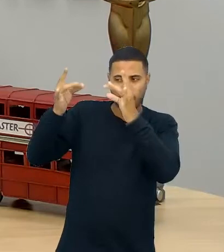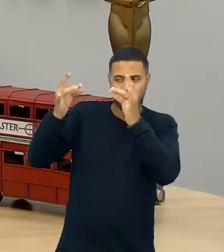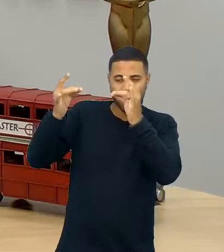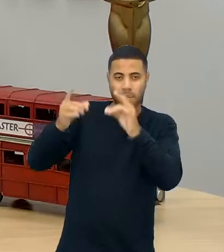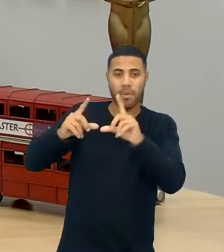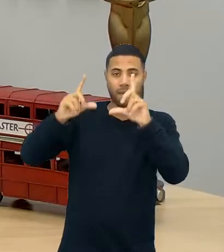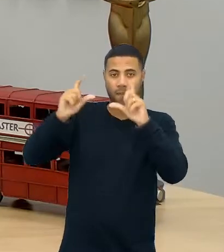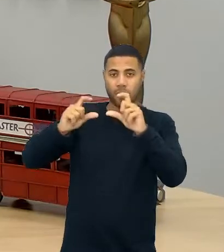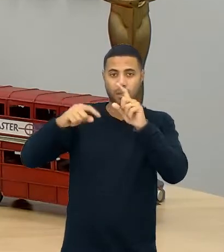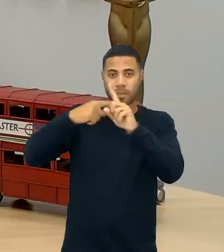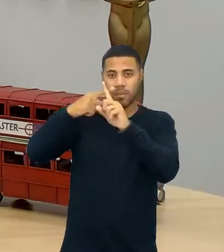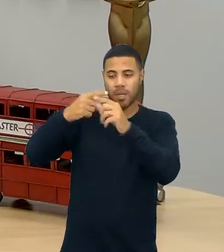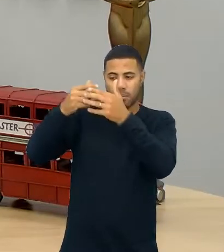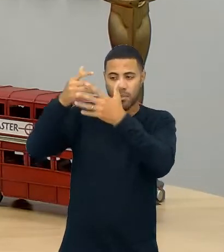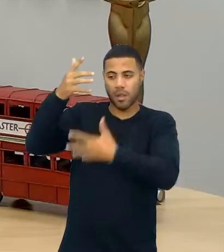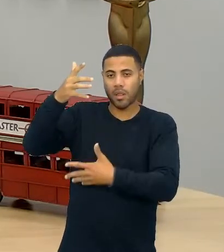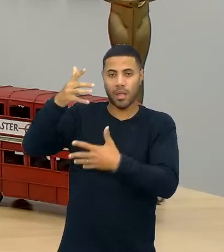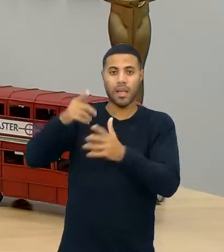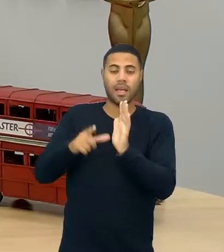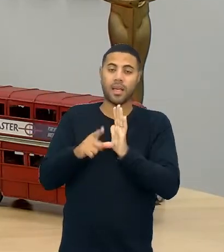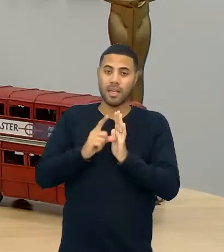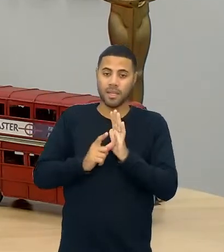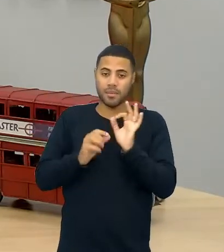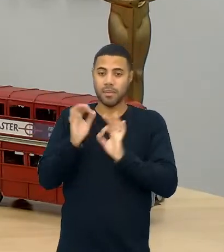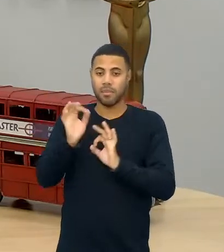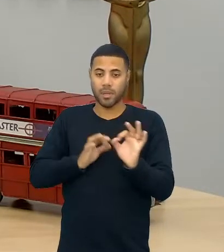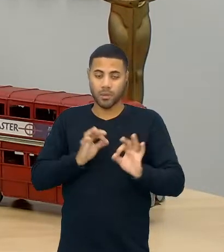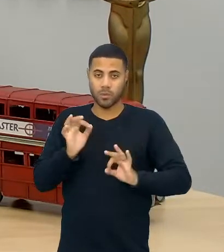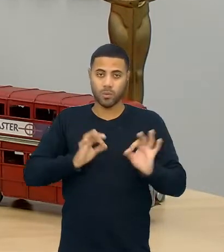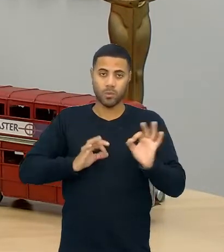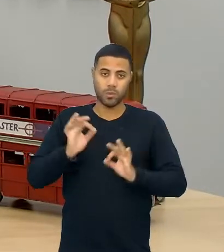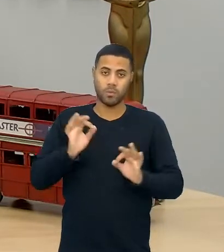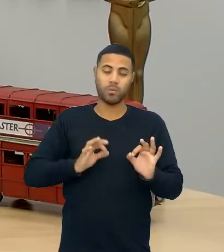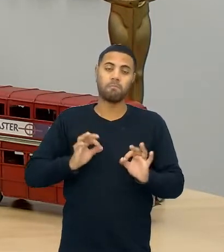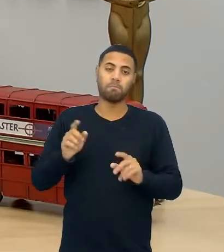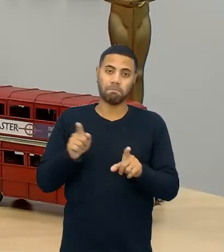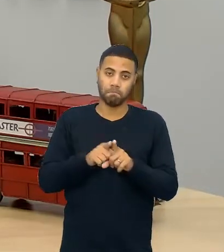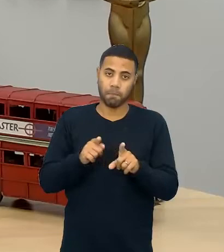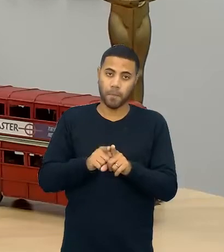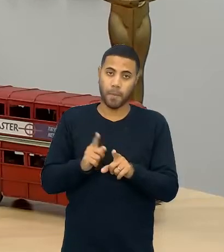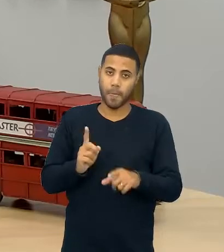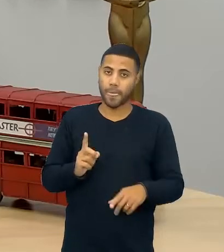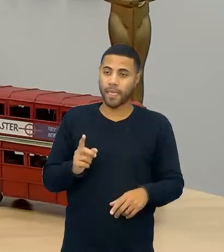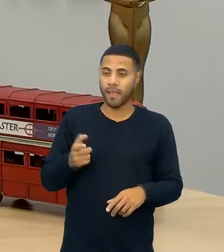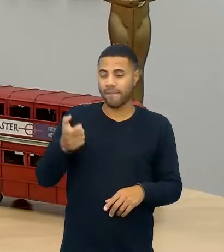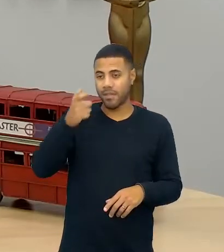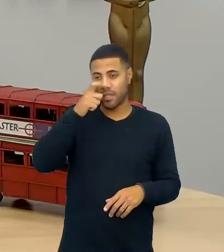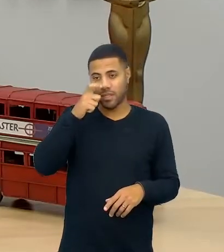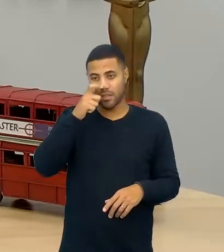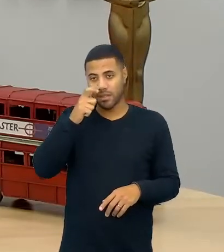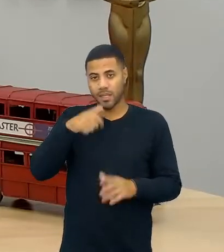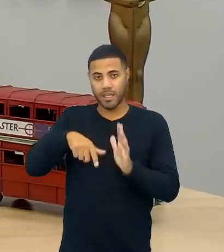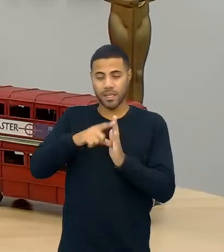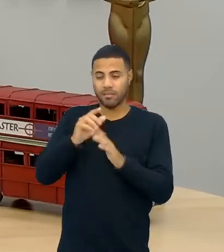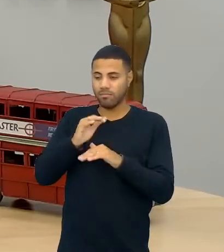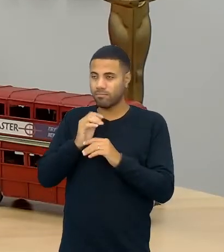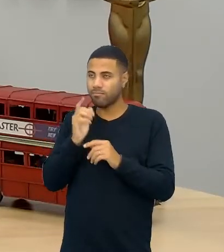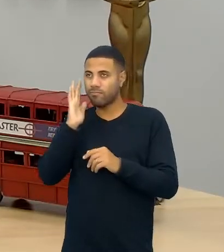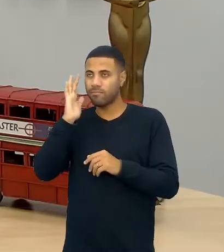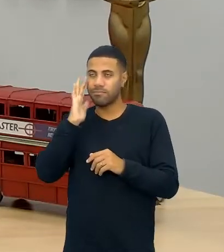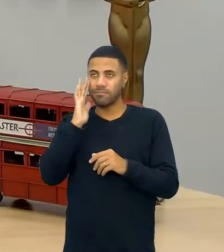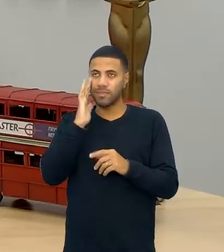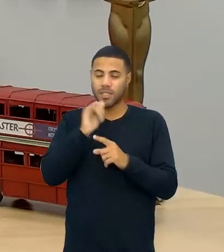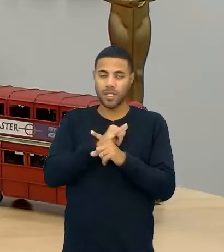né? Como ele se prepara, já vai ao que ele vai assistir, né? Ao que ele vai trabalhar,